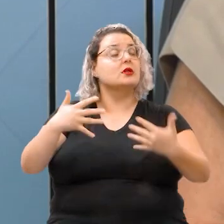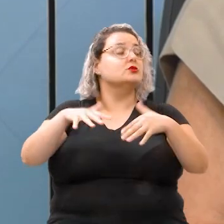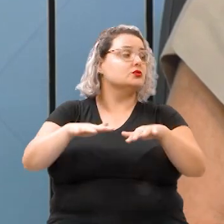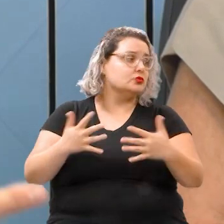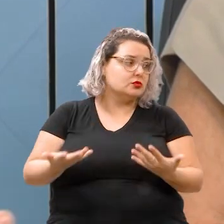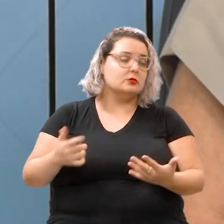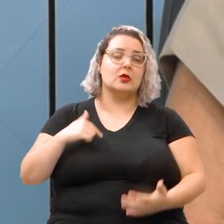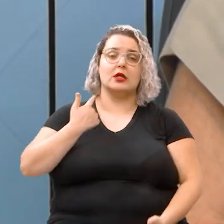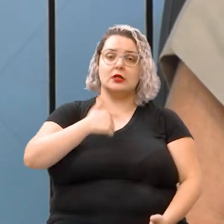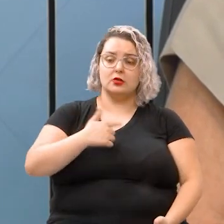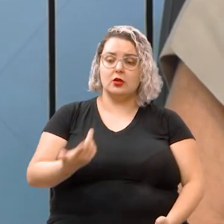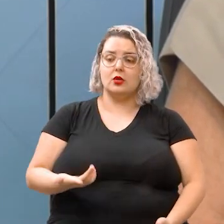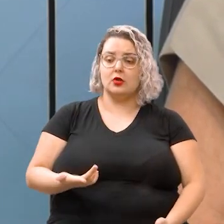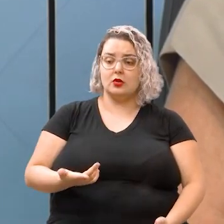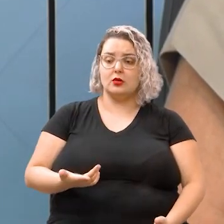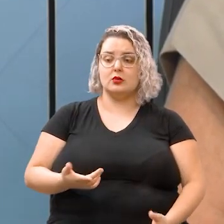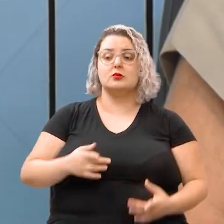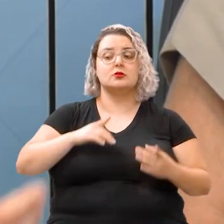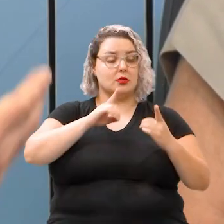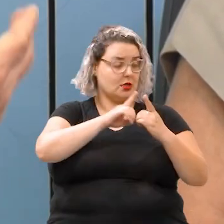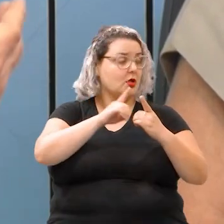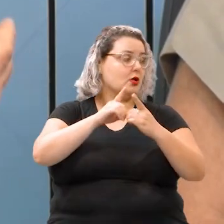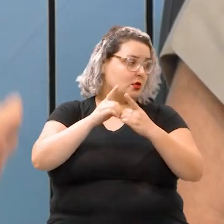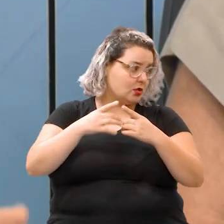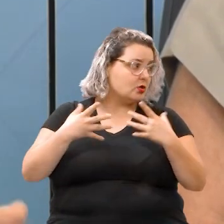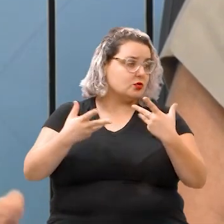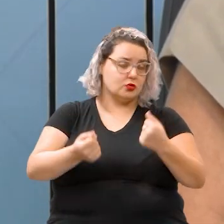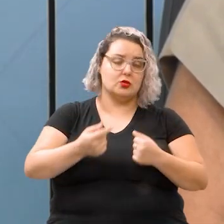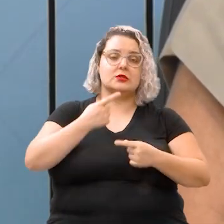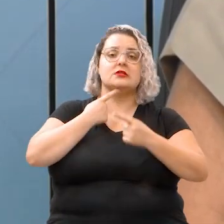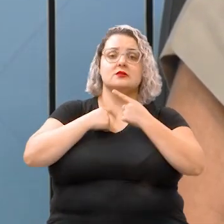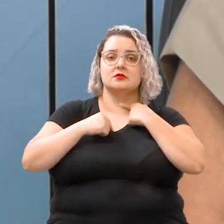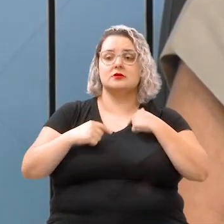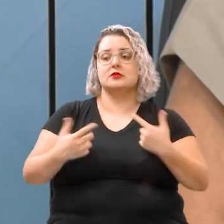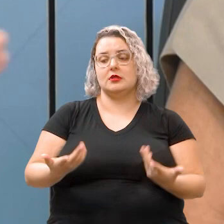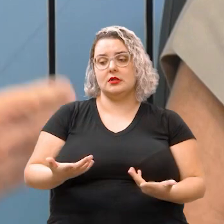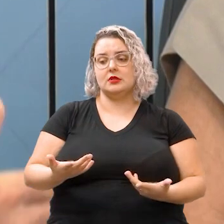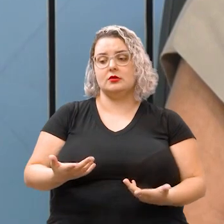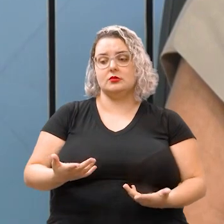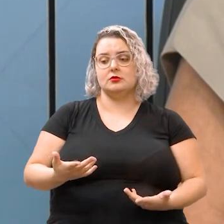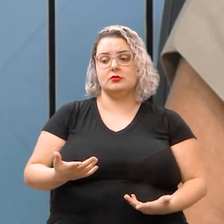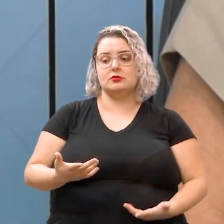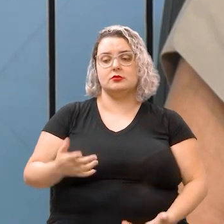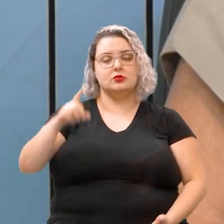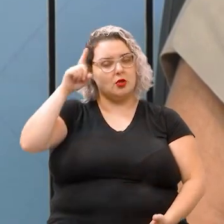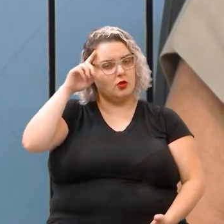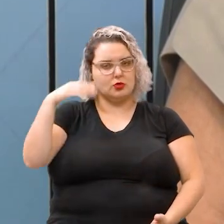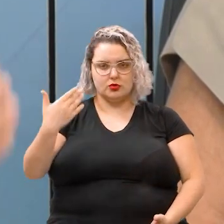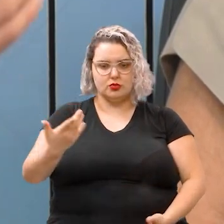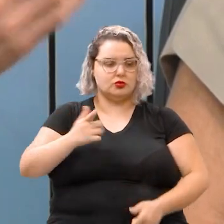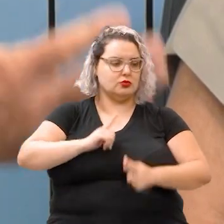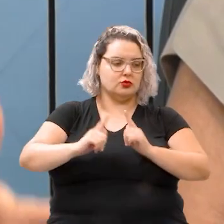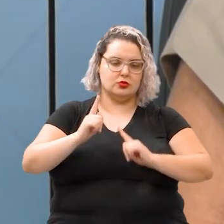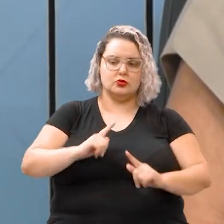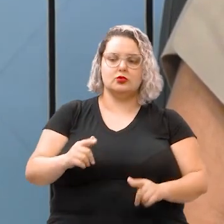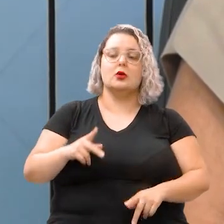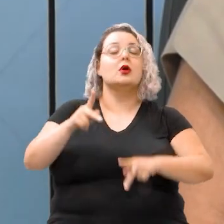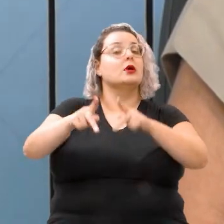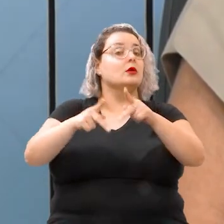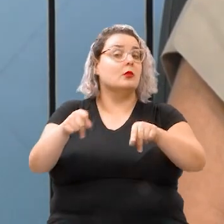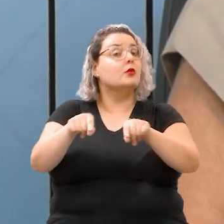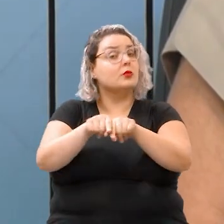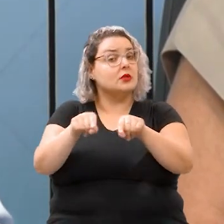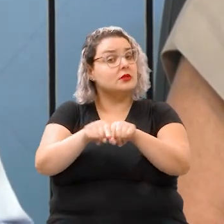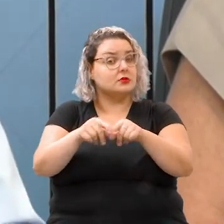inclusivas para que a gente possa atender a todas as necessidades, seja do gestor, seja da